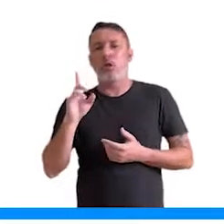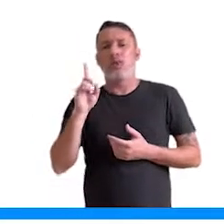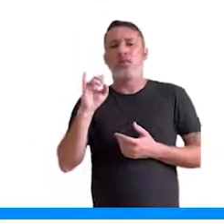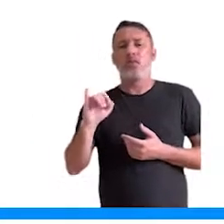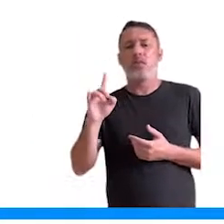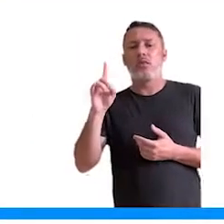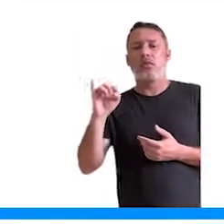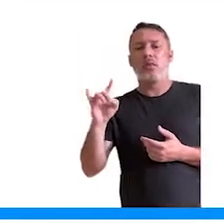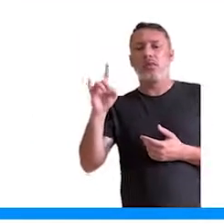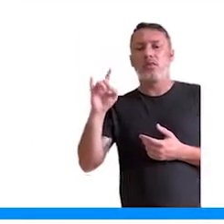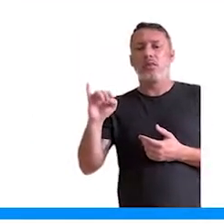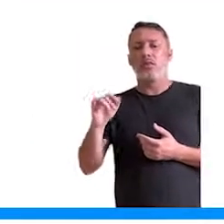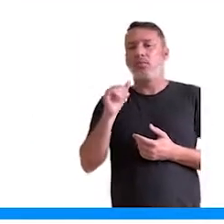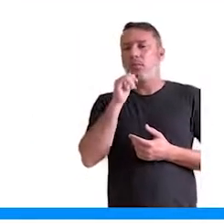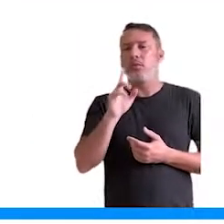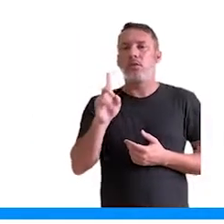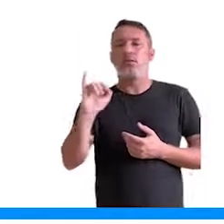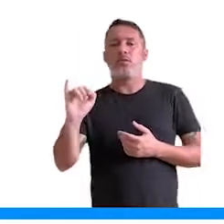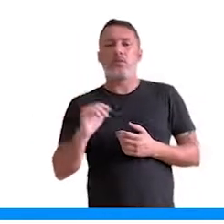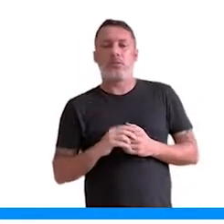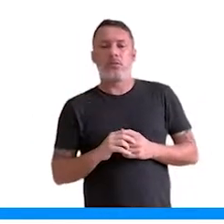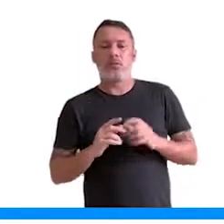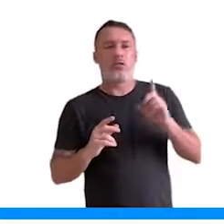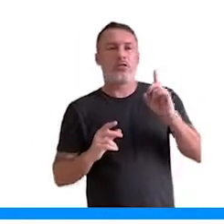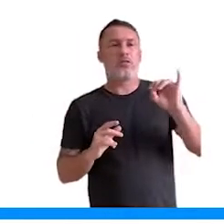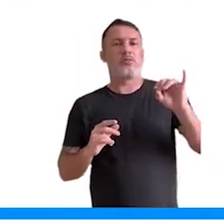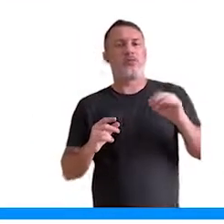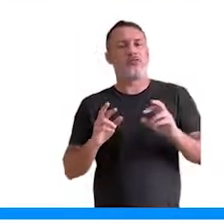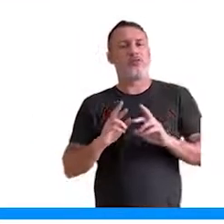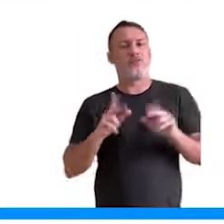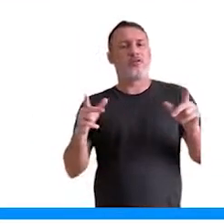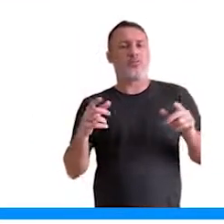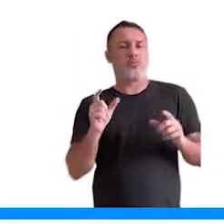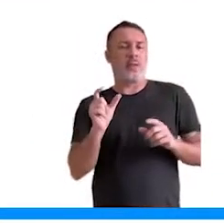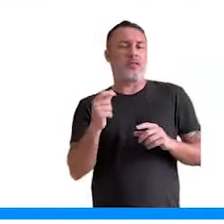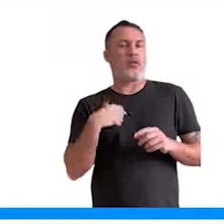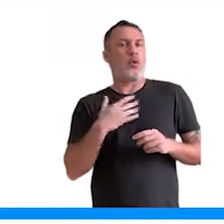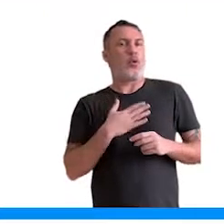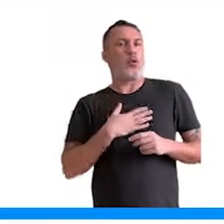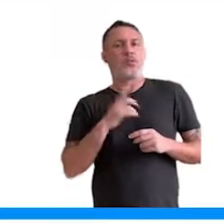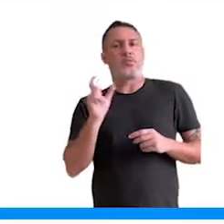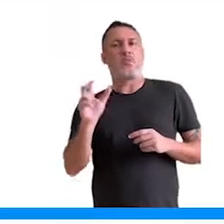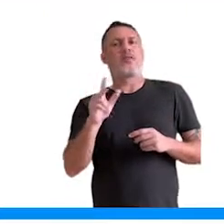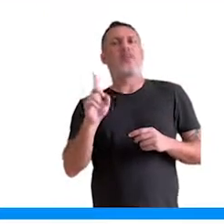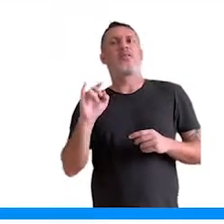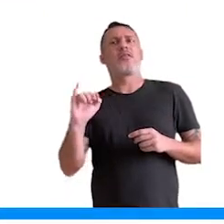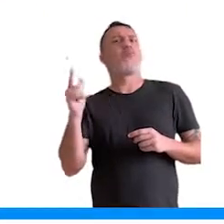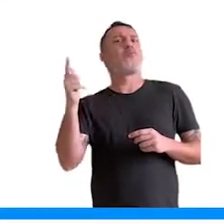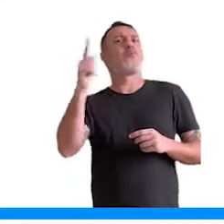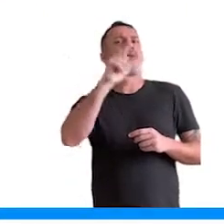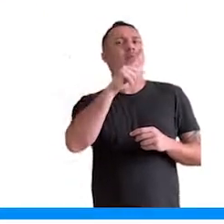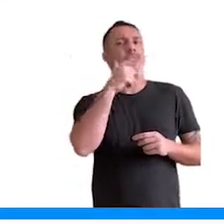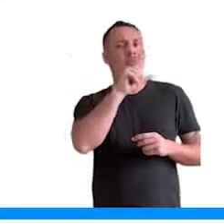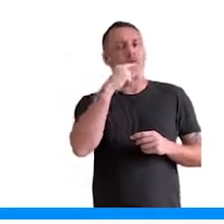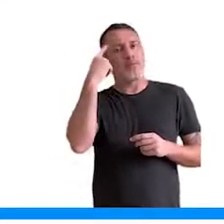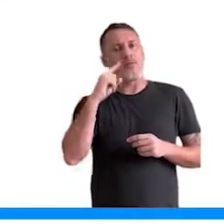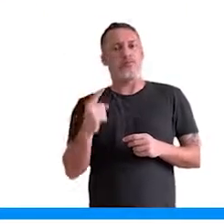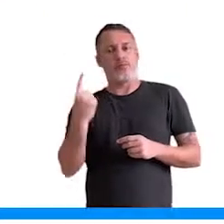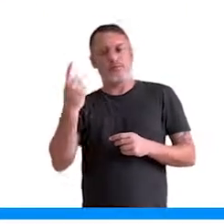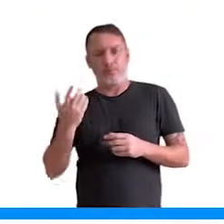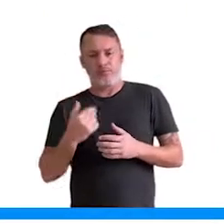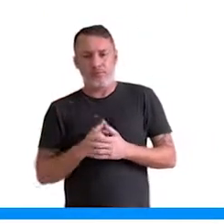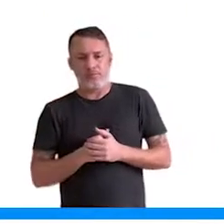di. Di la verdad para mí, por favor. Então é bem diferente, né? Di, tu, diga,